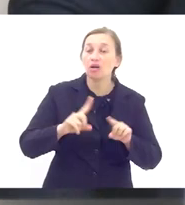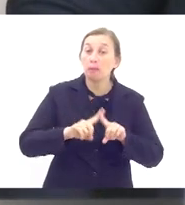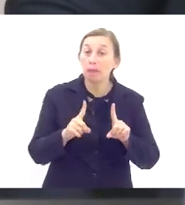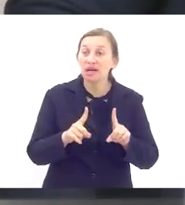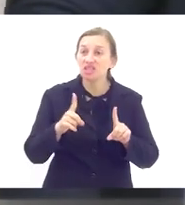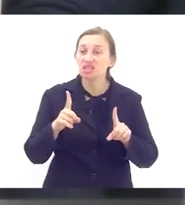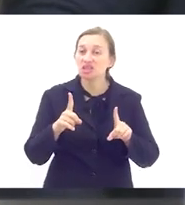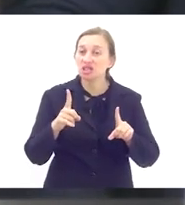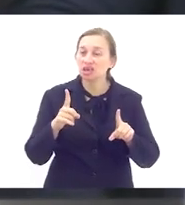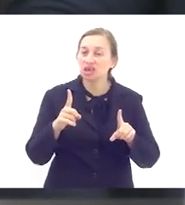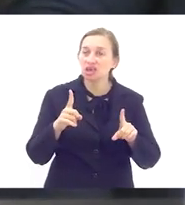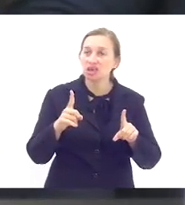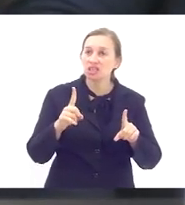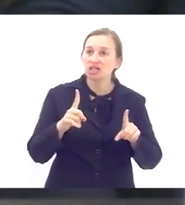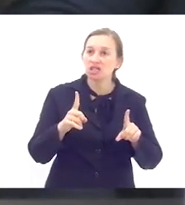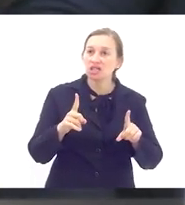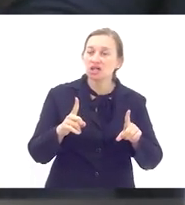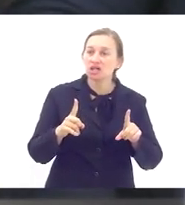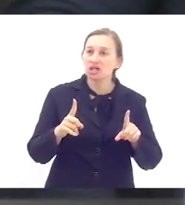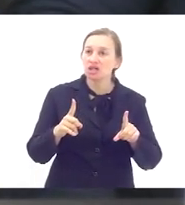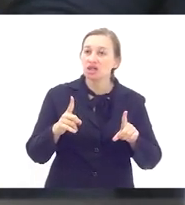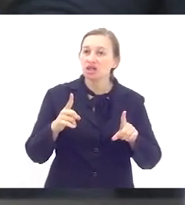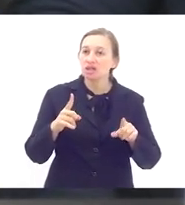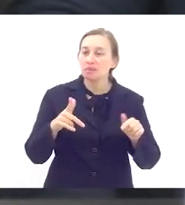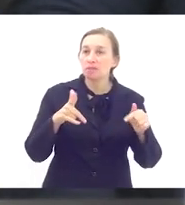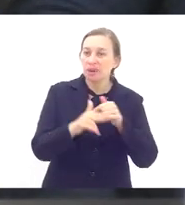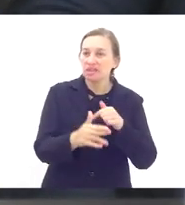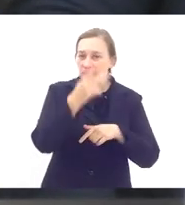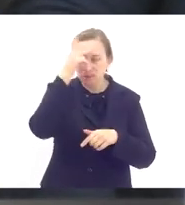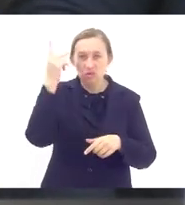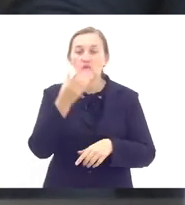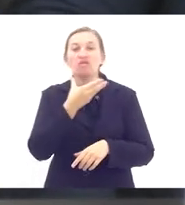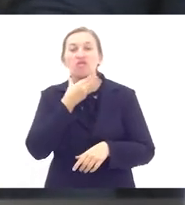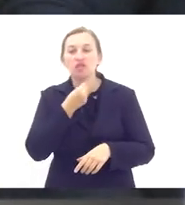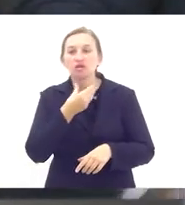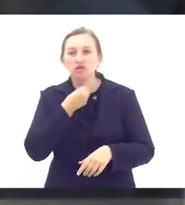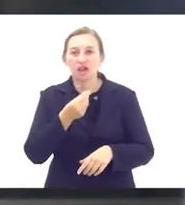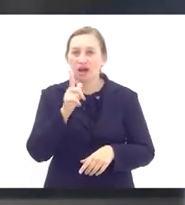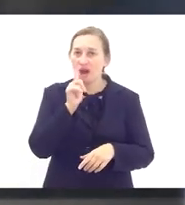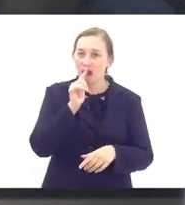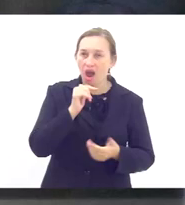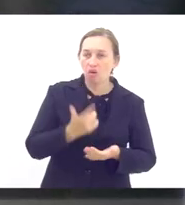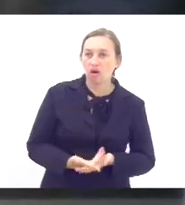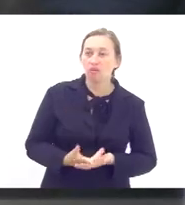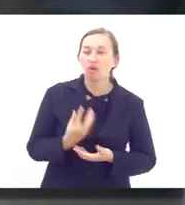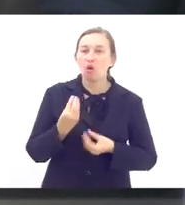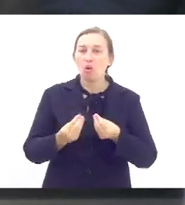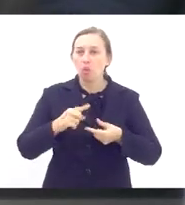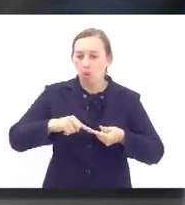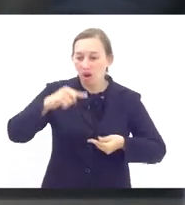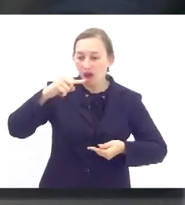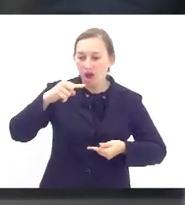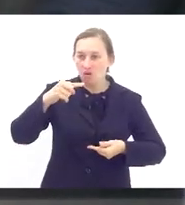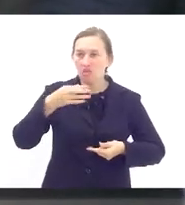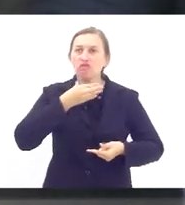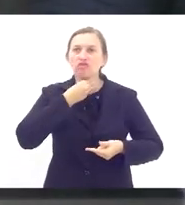aí o cara não compra para adulterar, porque aí não vai gerar lucro para ele. Se ele compra a garrafa falsificada por 50 centavos,